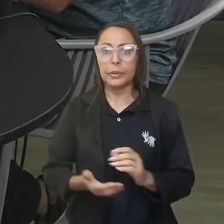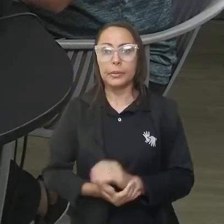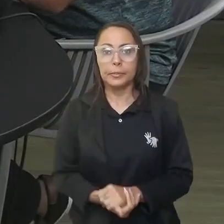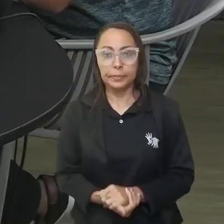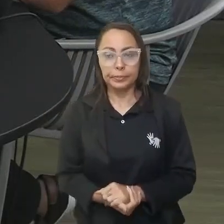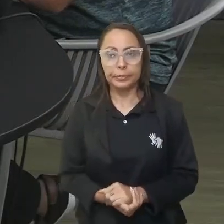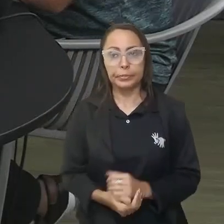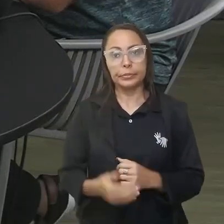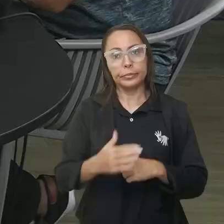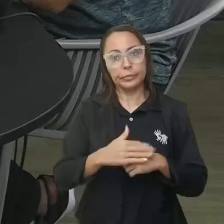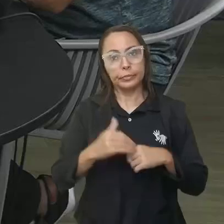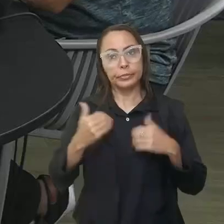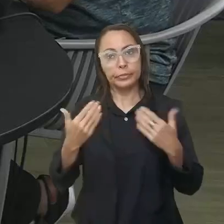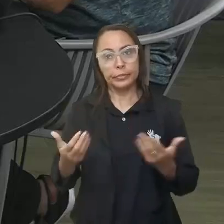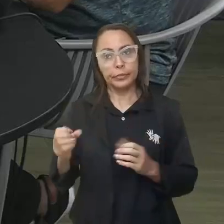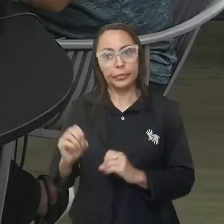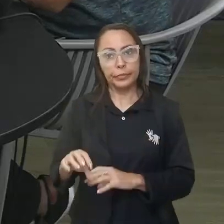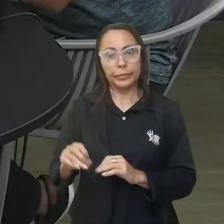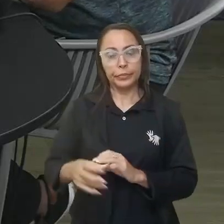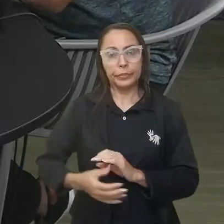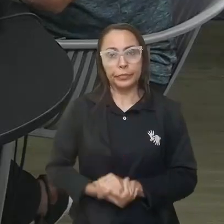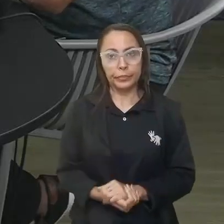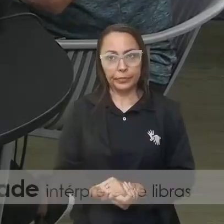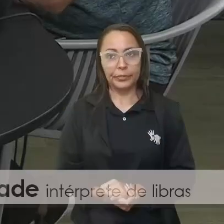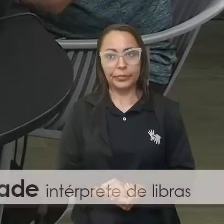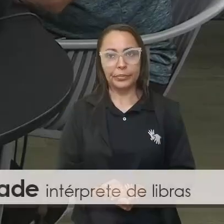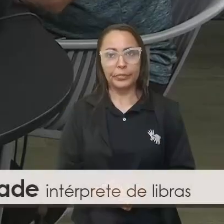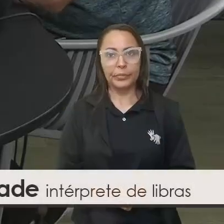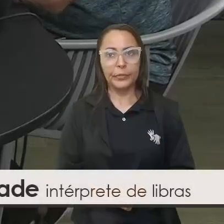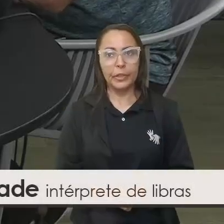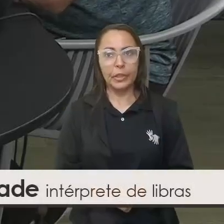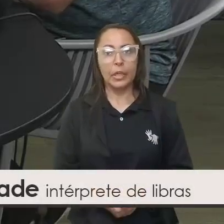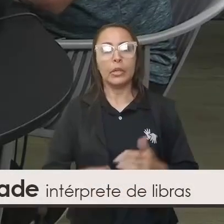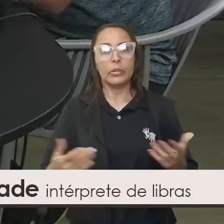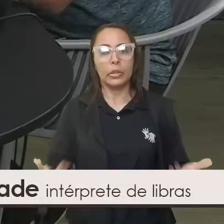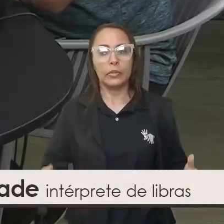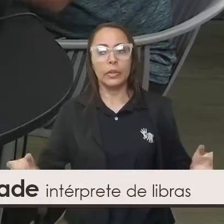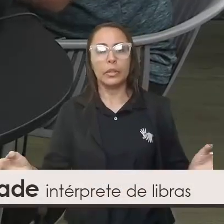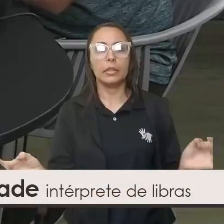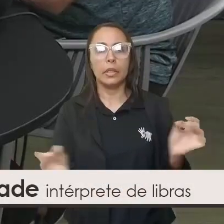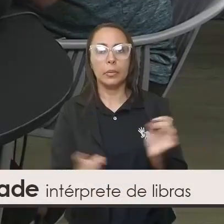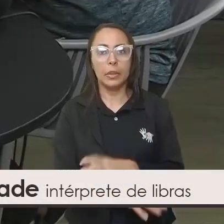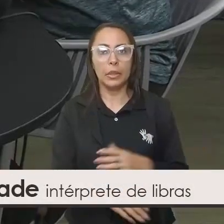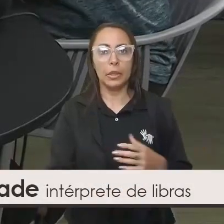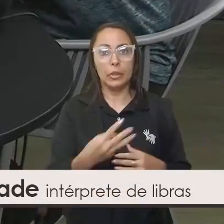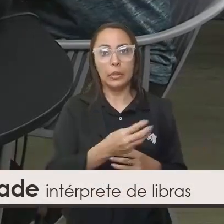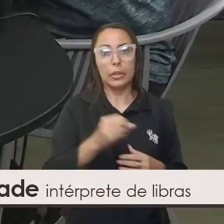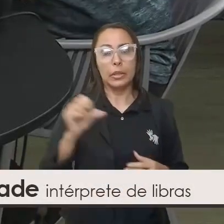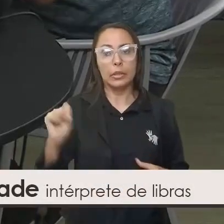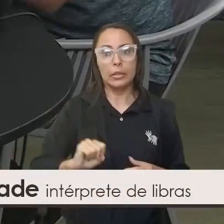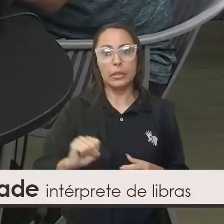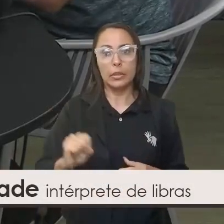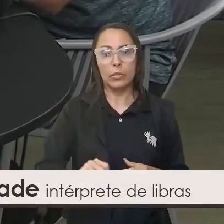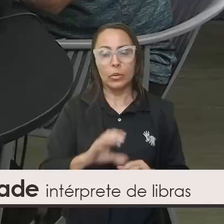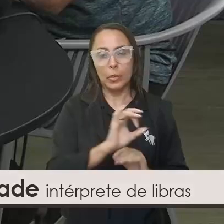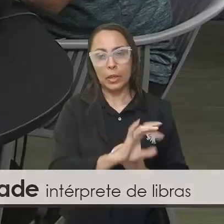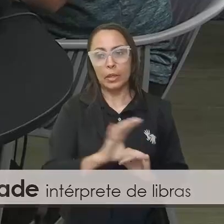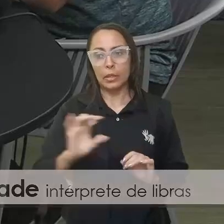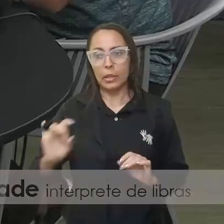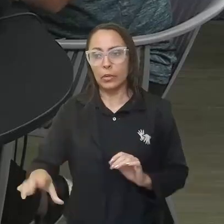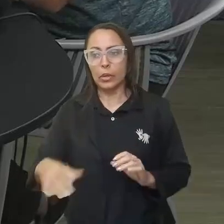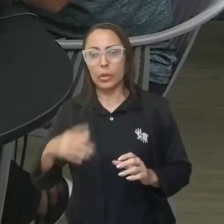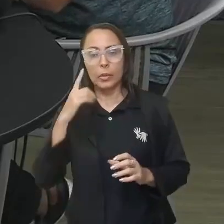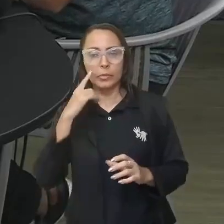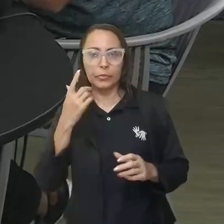sejam educadas. Aí, tá vendo? Gente, a gente vai estar encerrando, mas eu vou dar 30 segundos para cada uma das